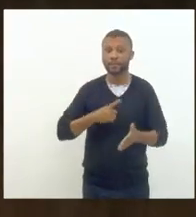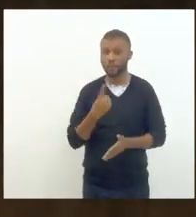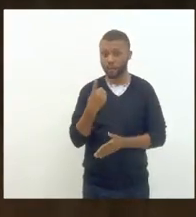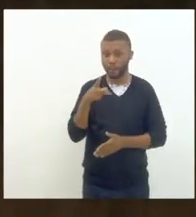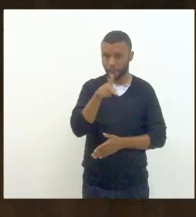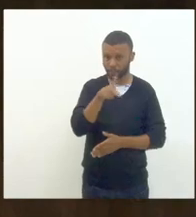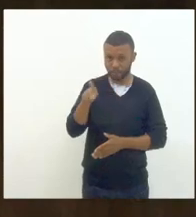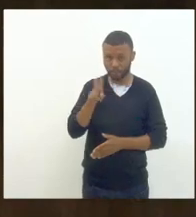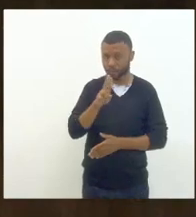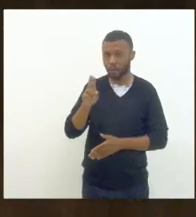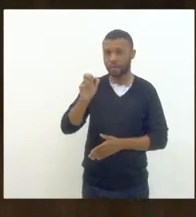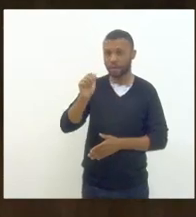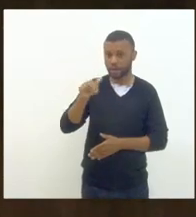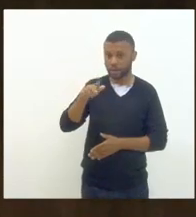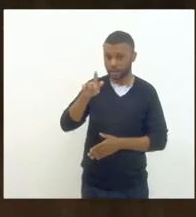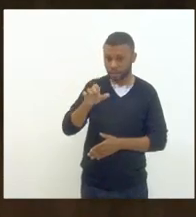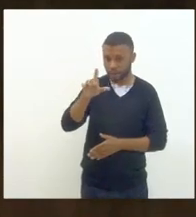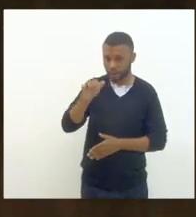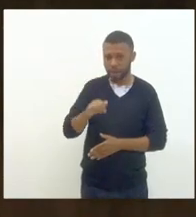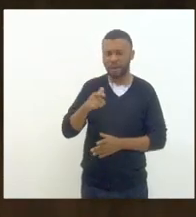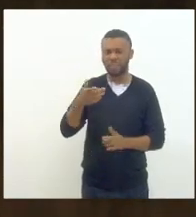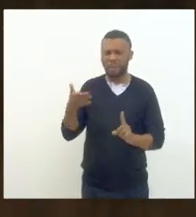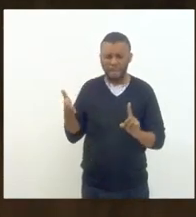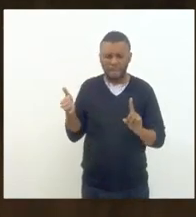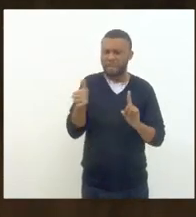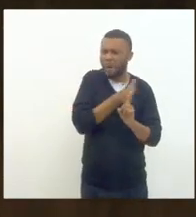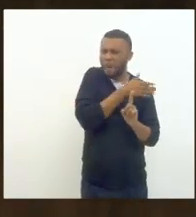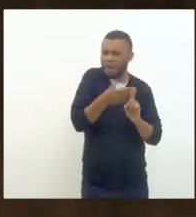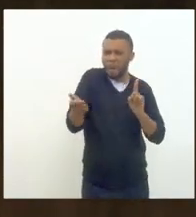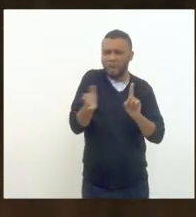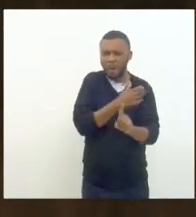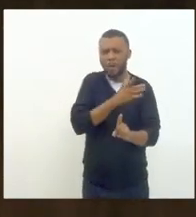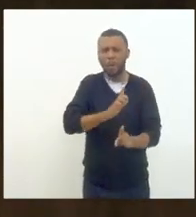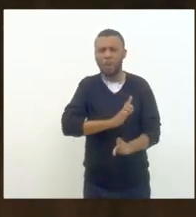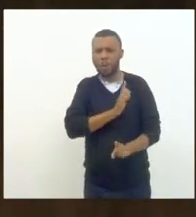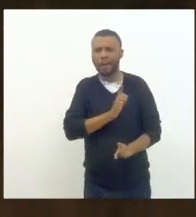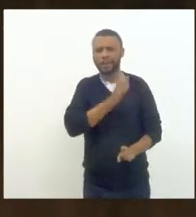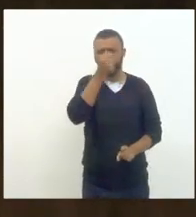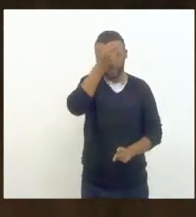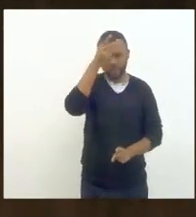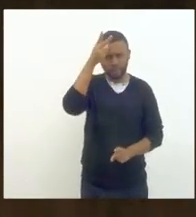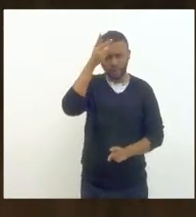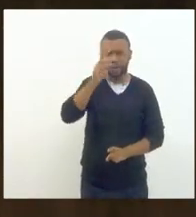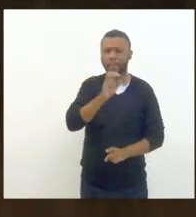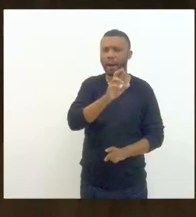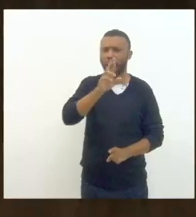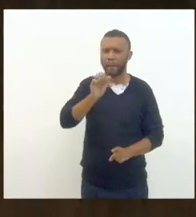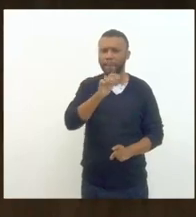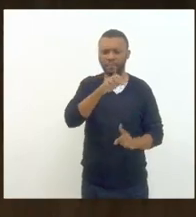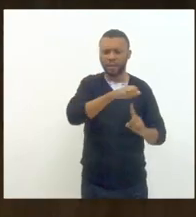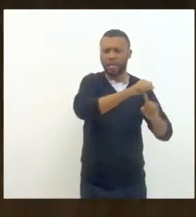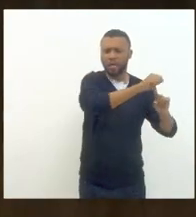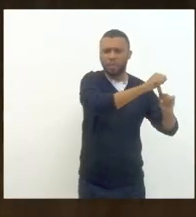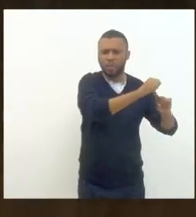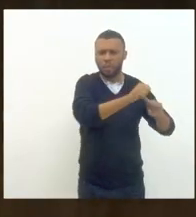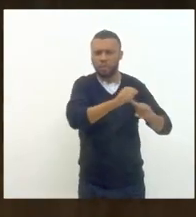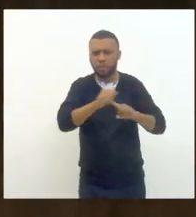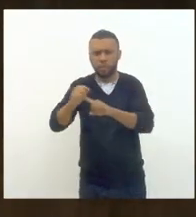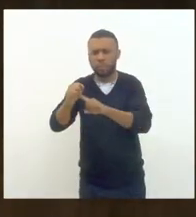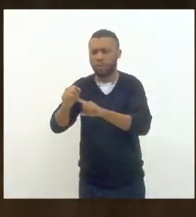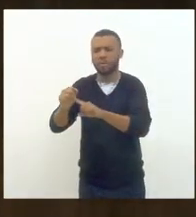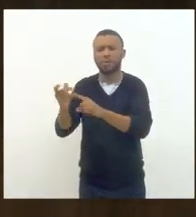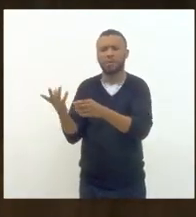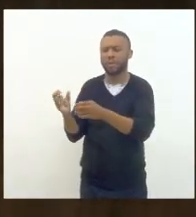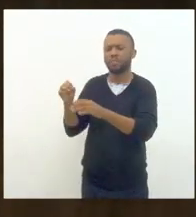de nome Ângela foi brutalmente agredida por guardas municipais de Barra Mansa, foi arrastada até um carro da guarda